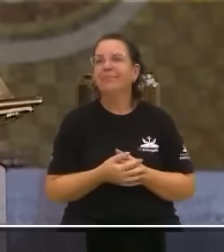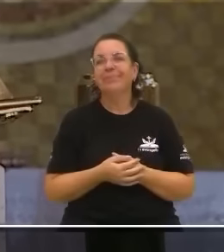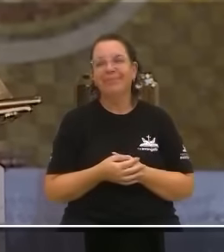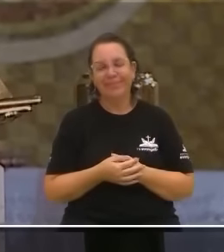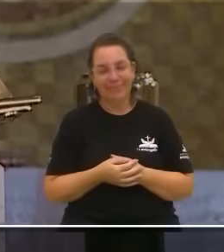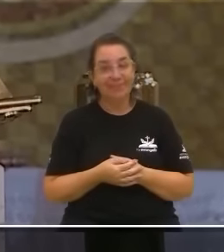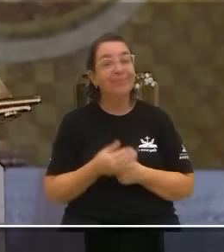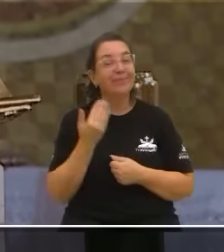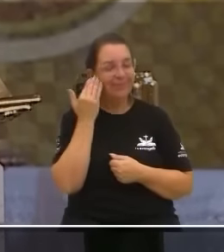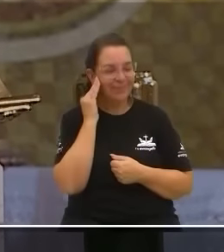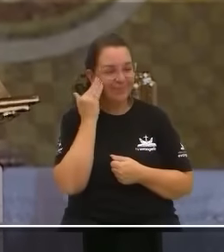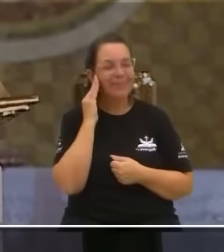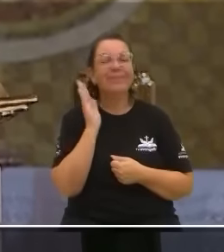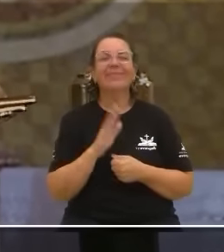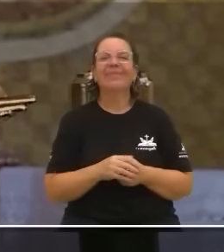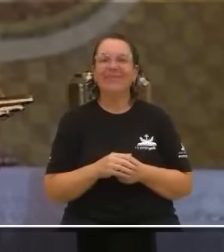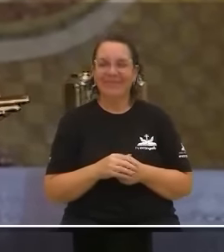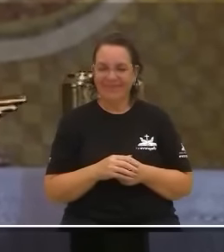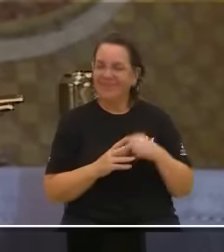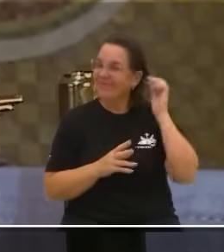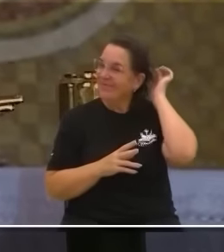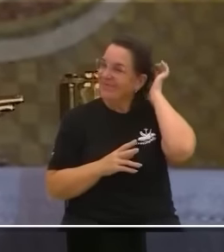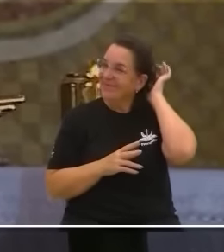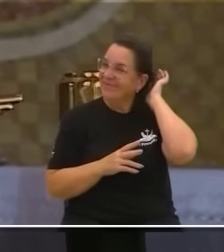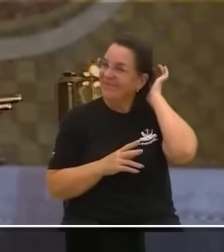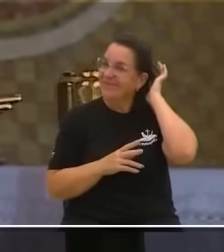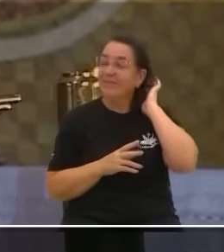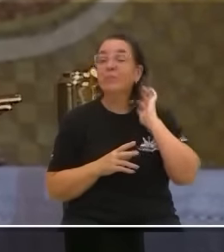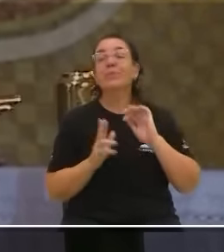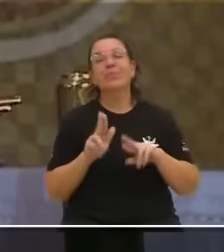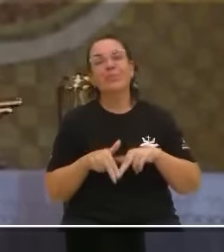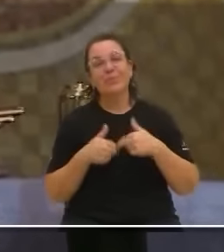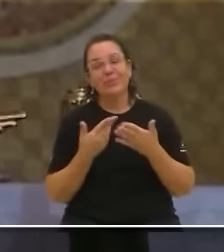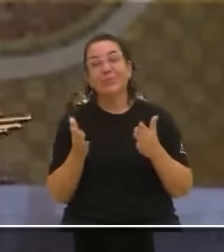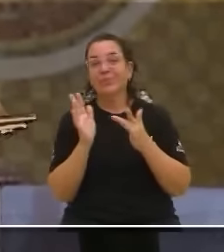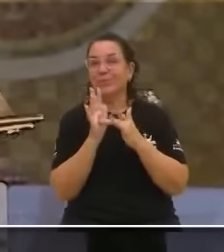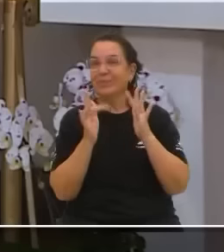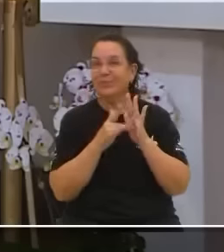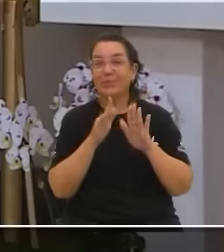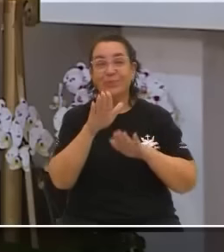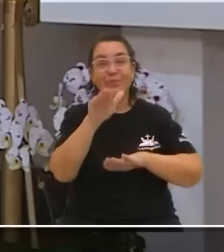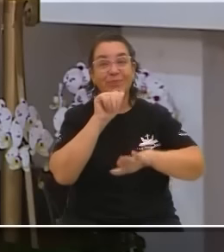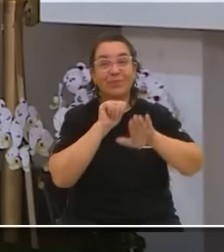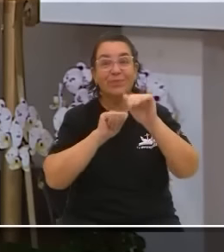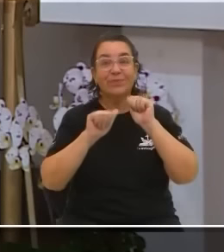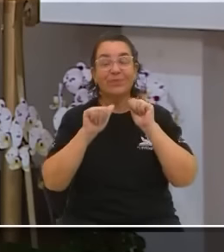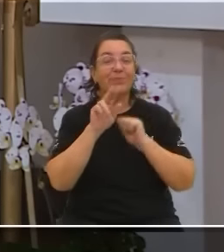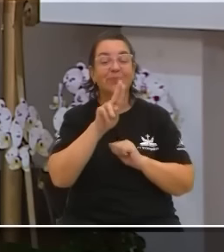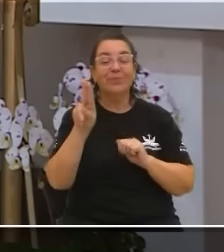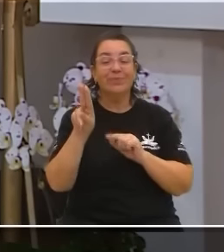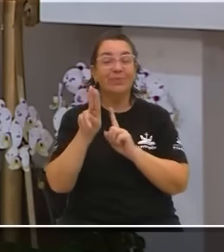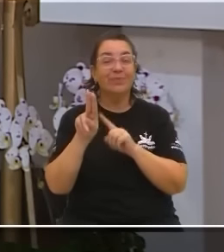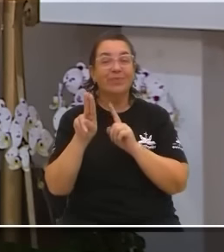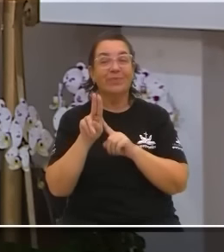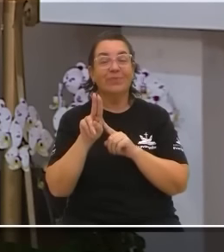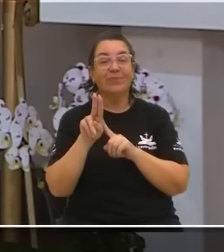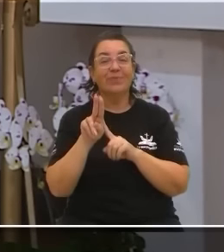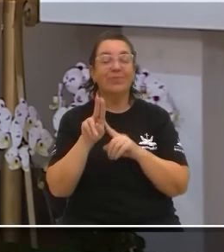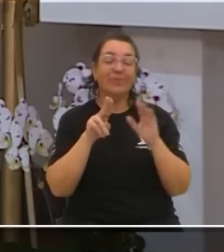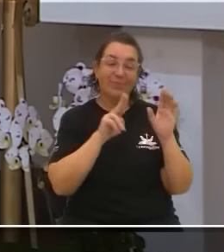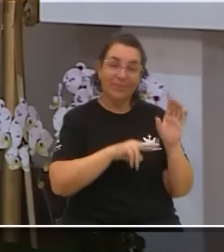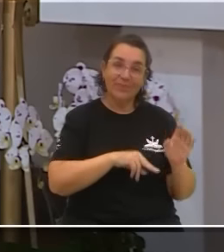Ah, entendi, padre. Por isso, Jesus o chama pelo nome, Zaqueu.